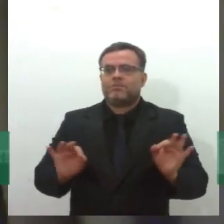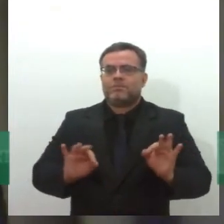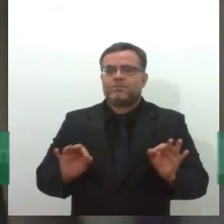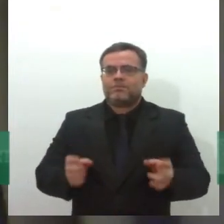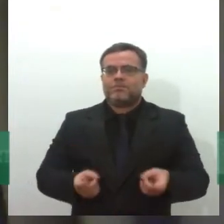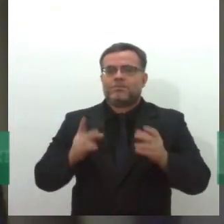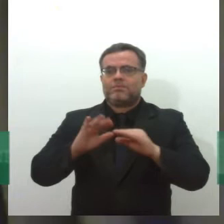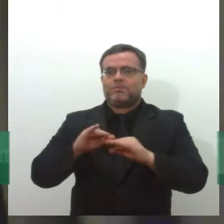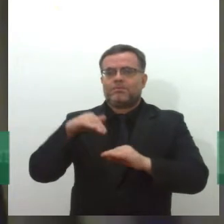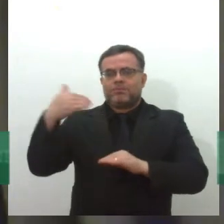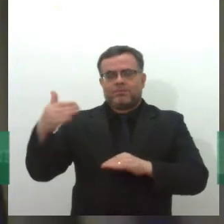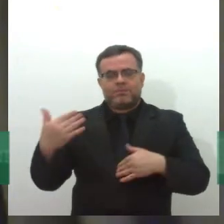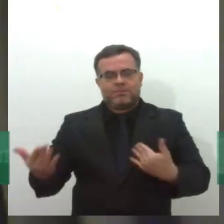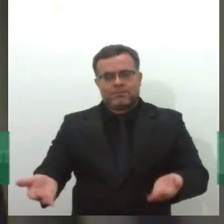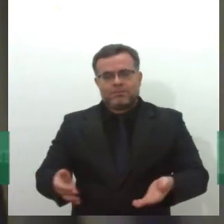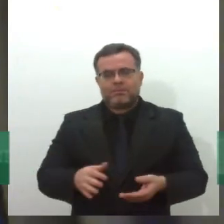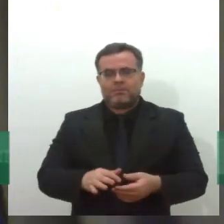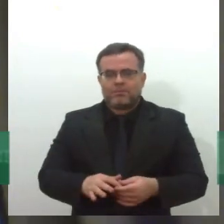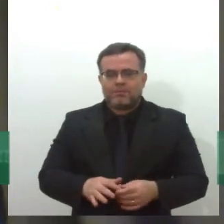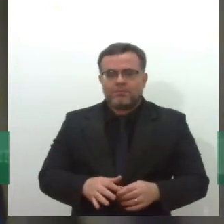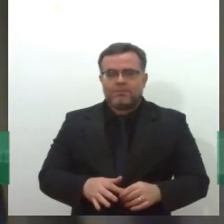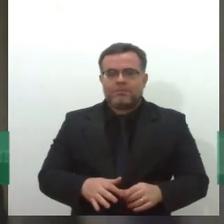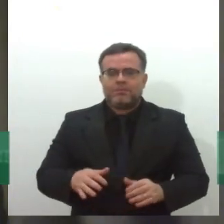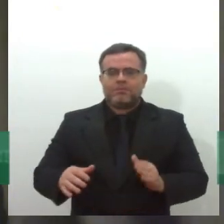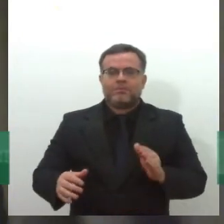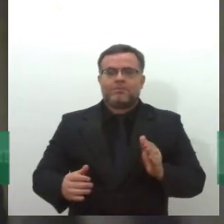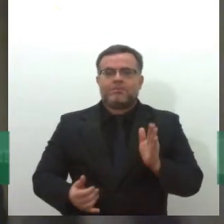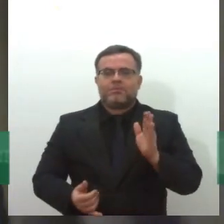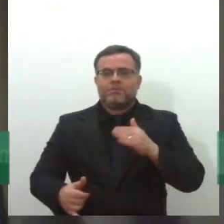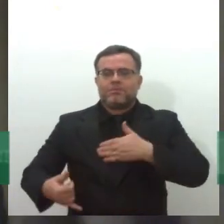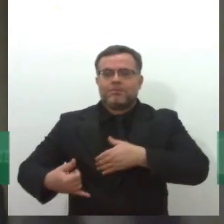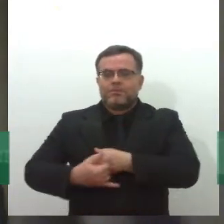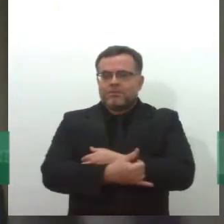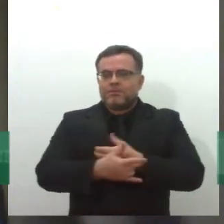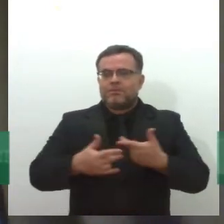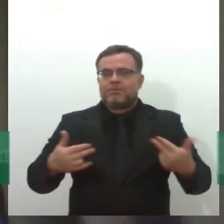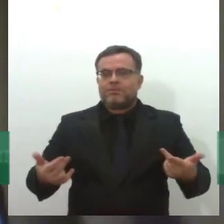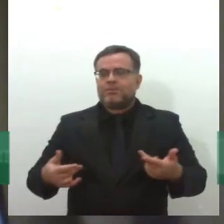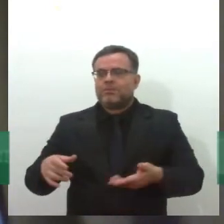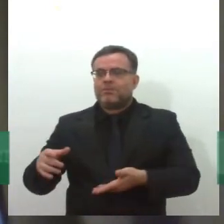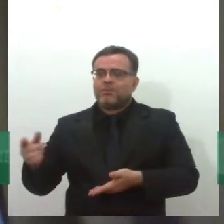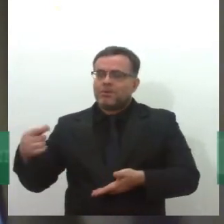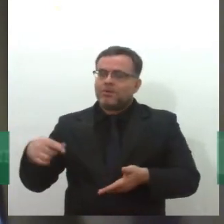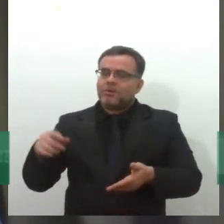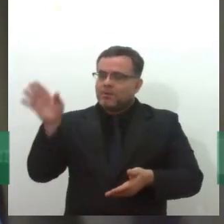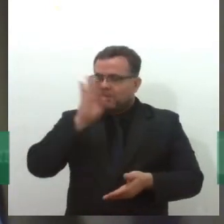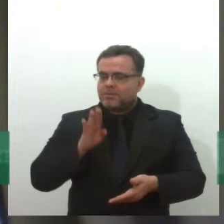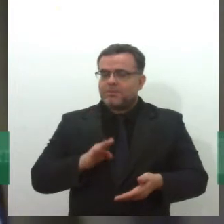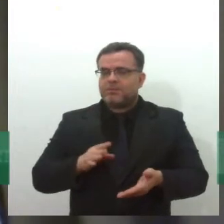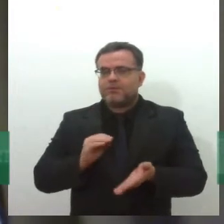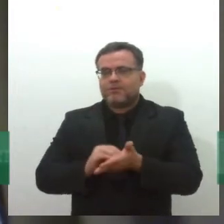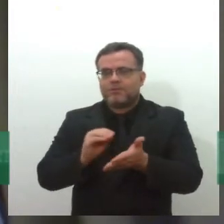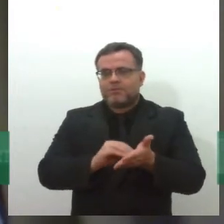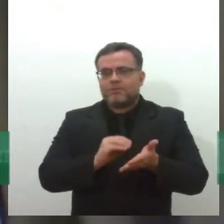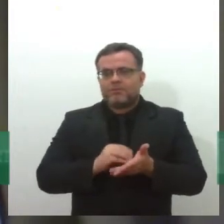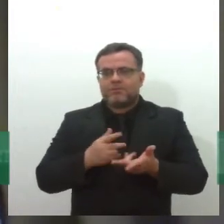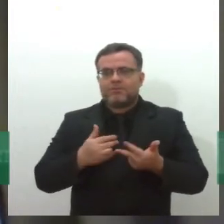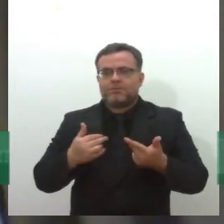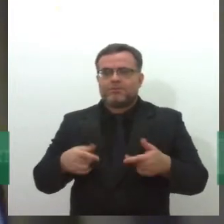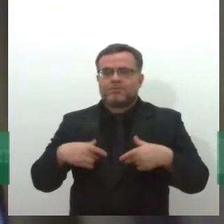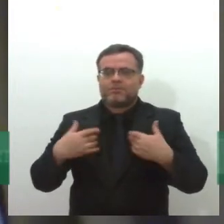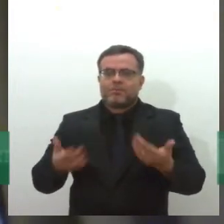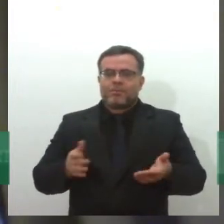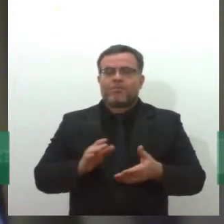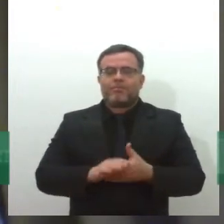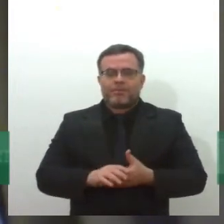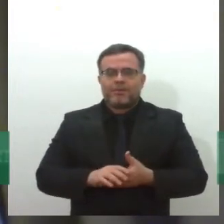não invistam em infraestrutura, e teremos no Brasil desabastecimento. Nós vimos o efeito nefasto que